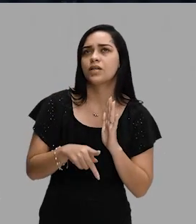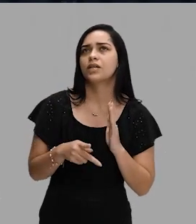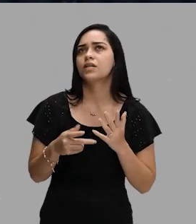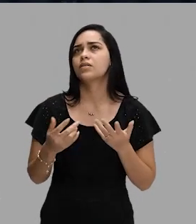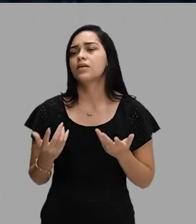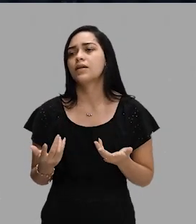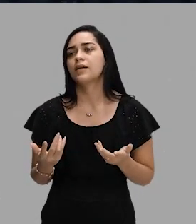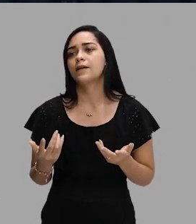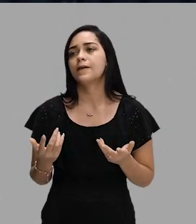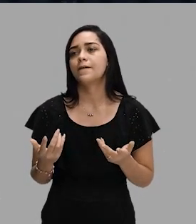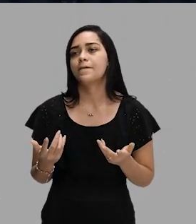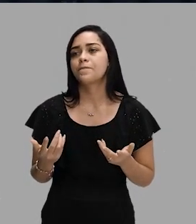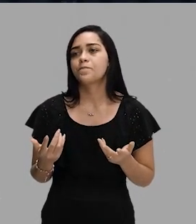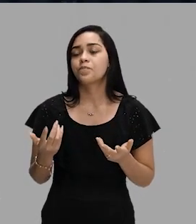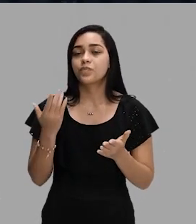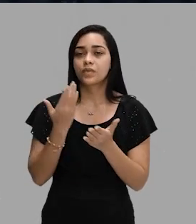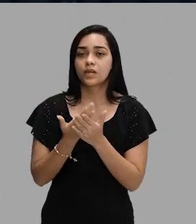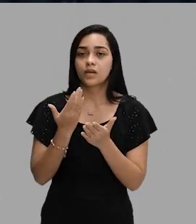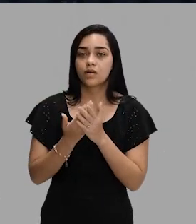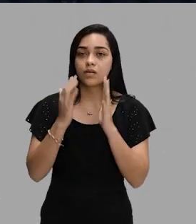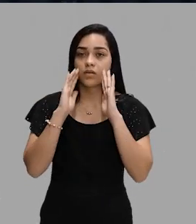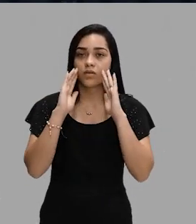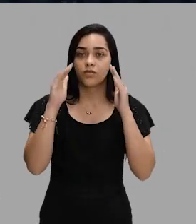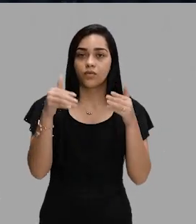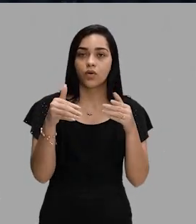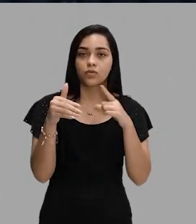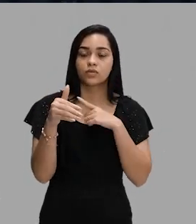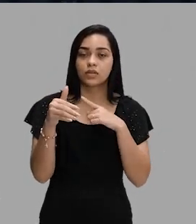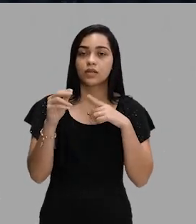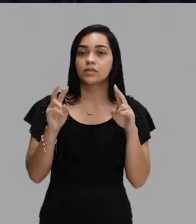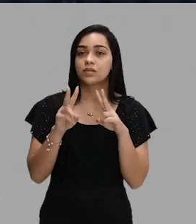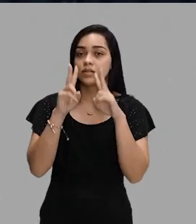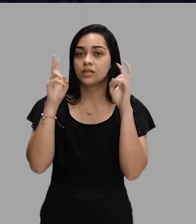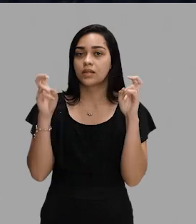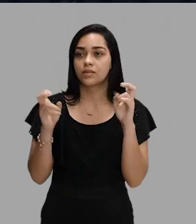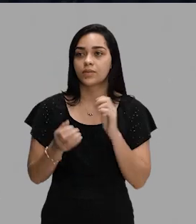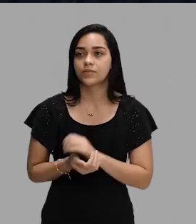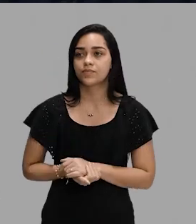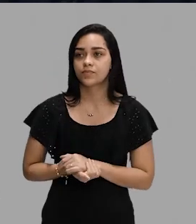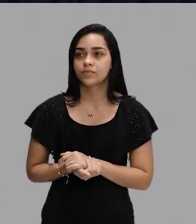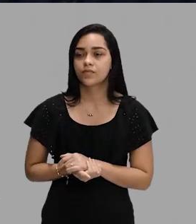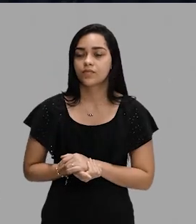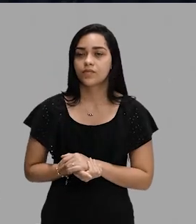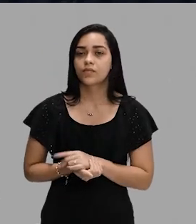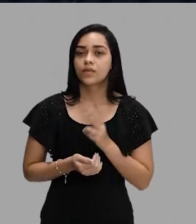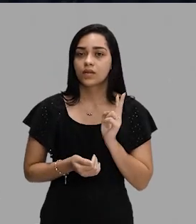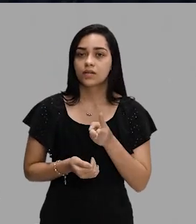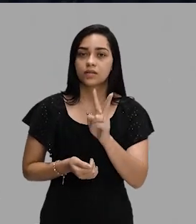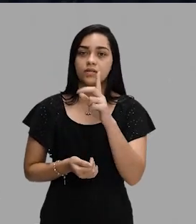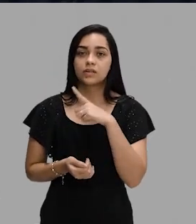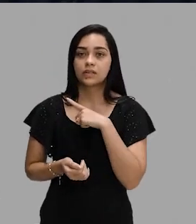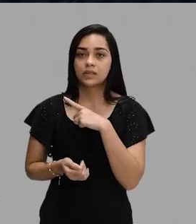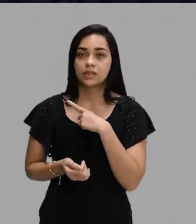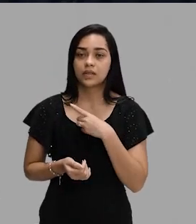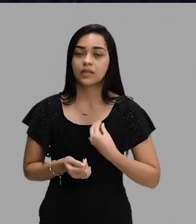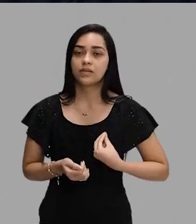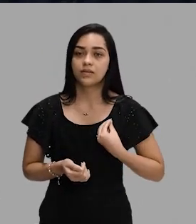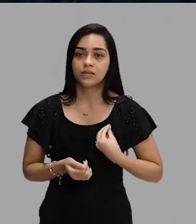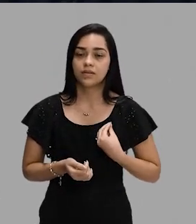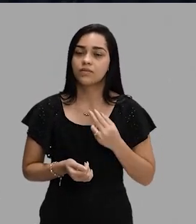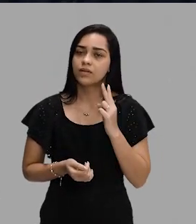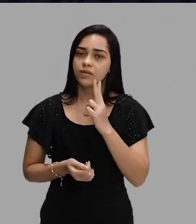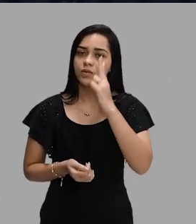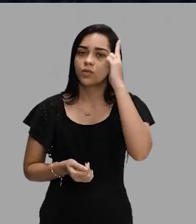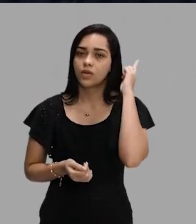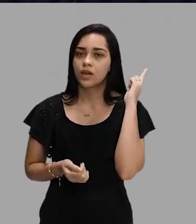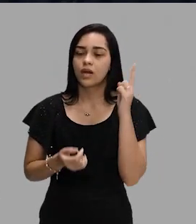projetos, né? Uma aula mais voltada para esse tipo de assunto. São obras que sempre estão presentes em